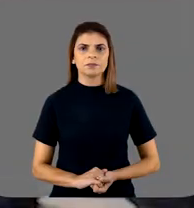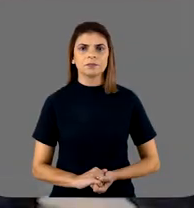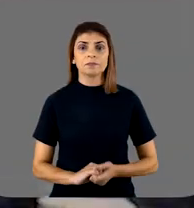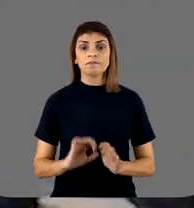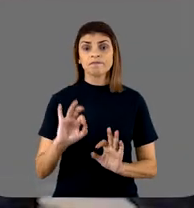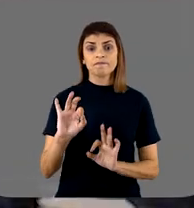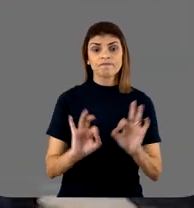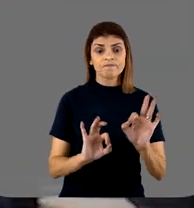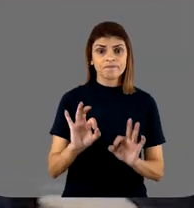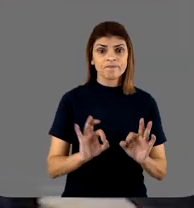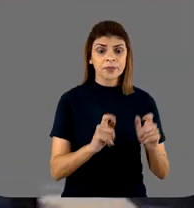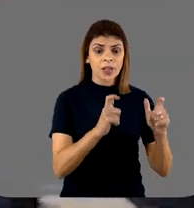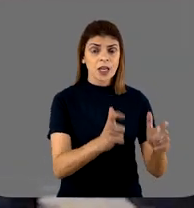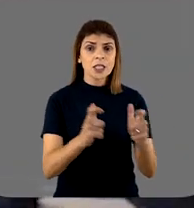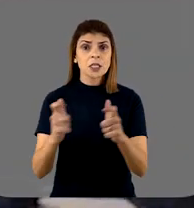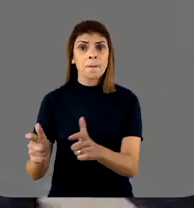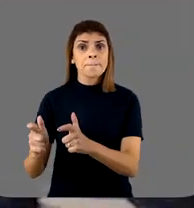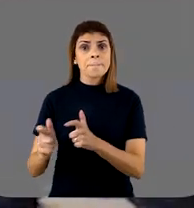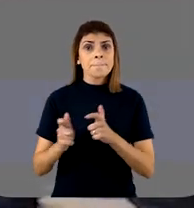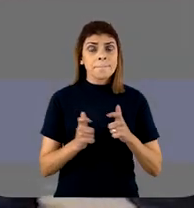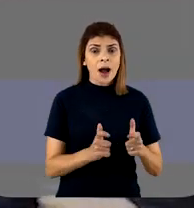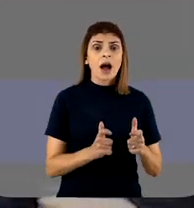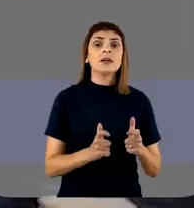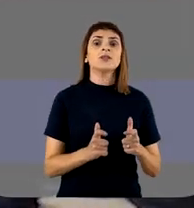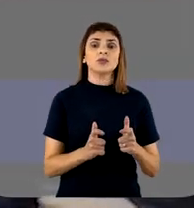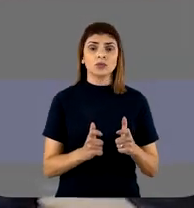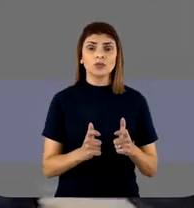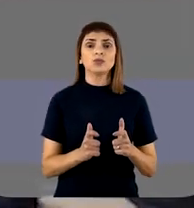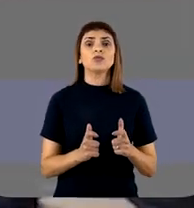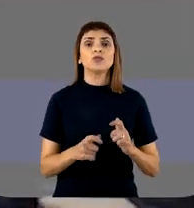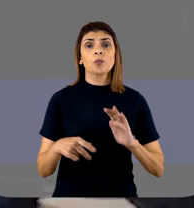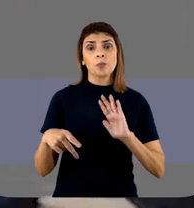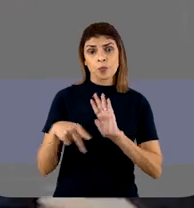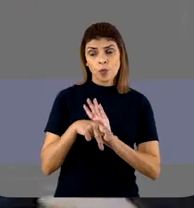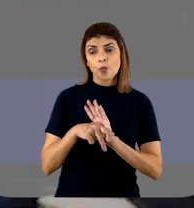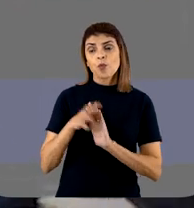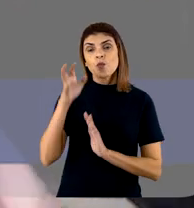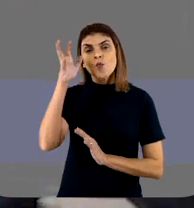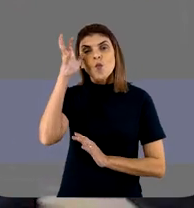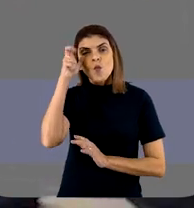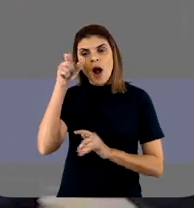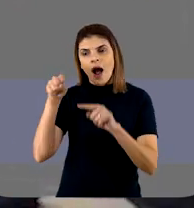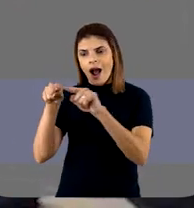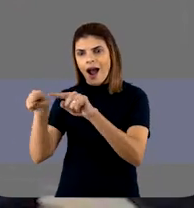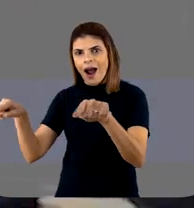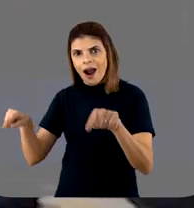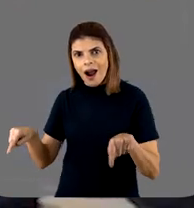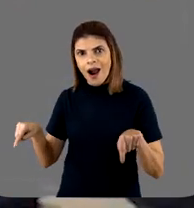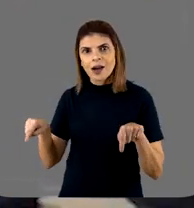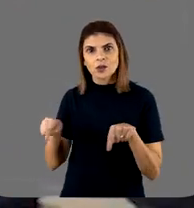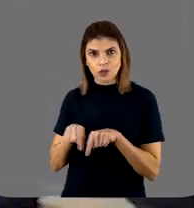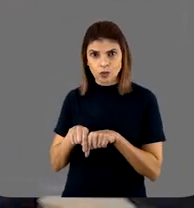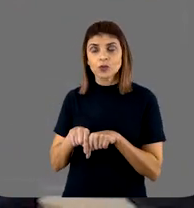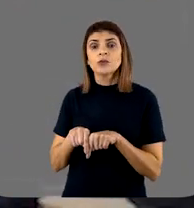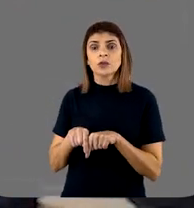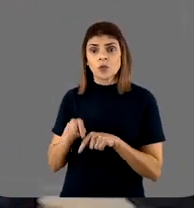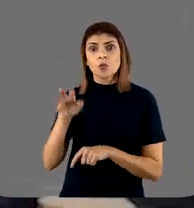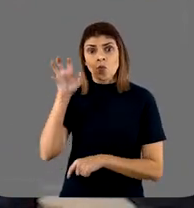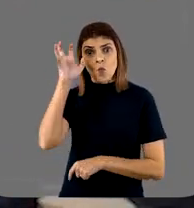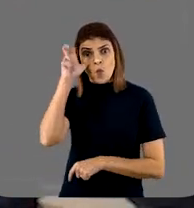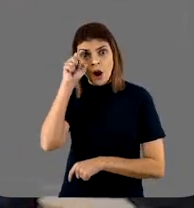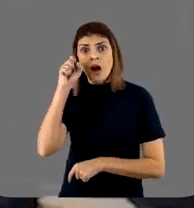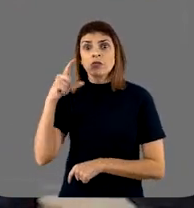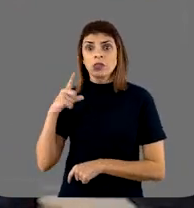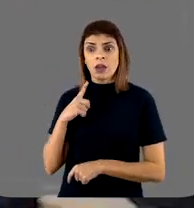e a reorganização dos espaços eh para quartos né eu tô falando de quartos mesmo quando é